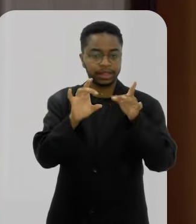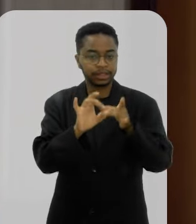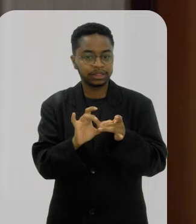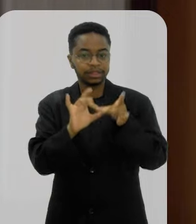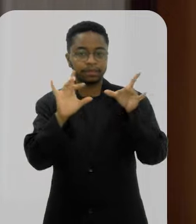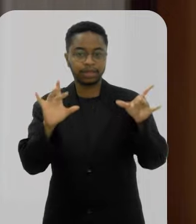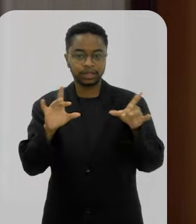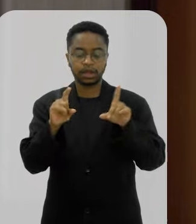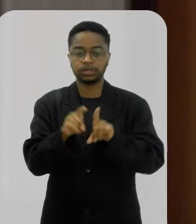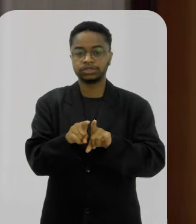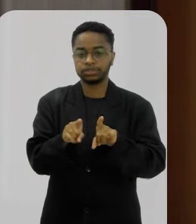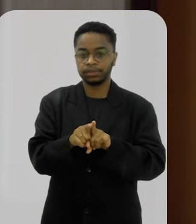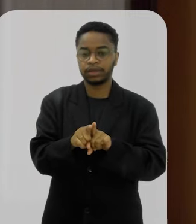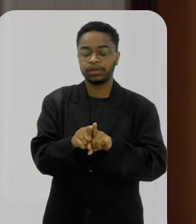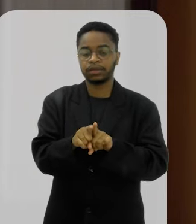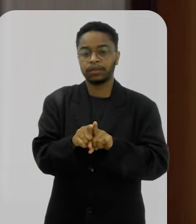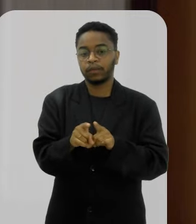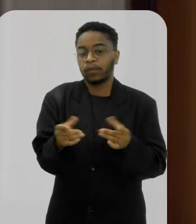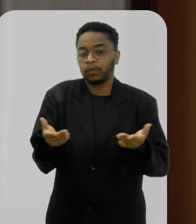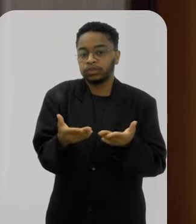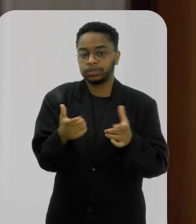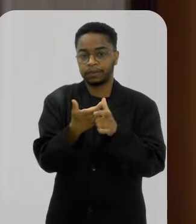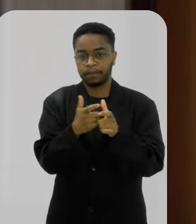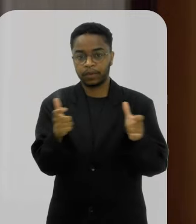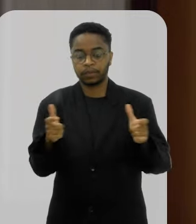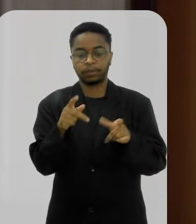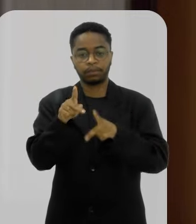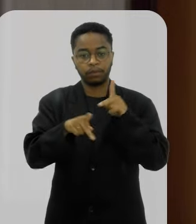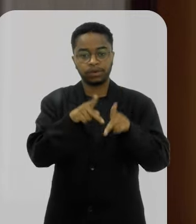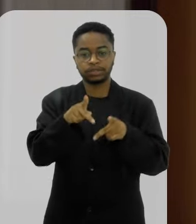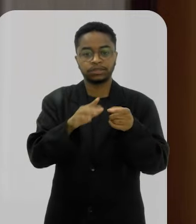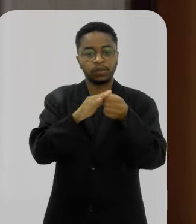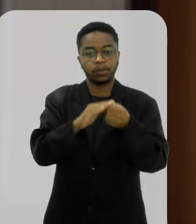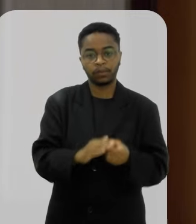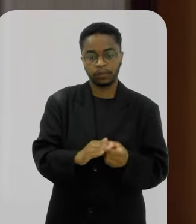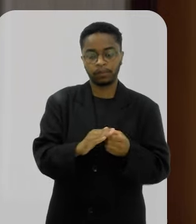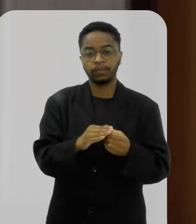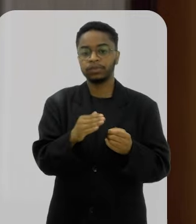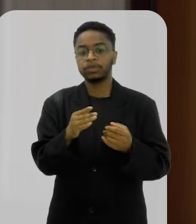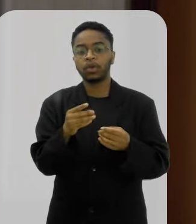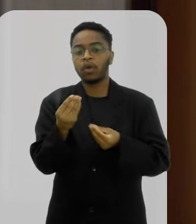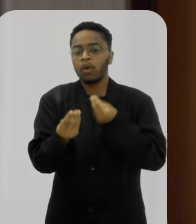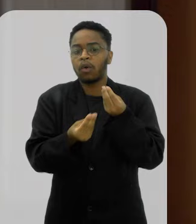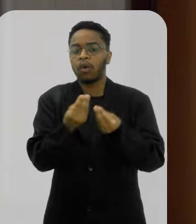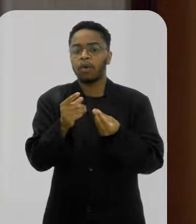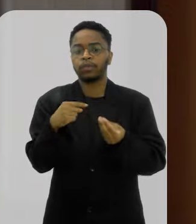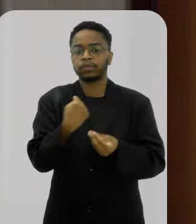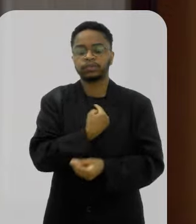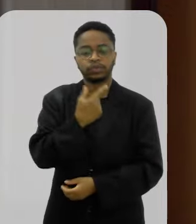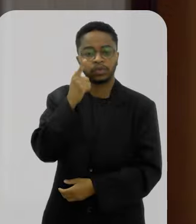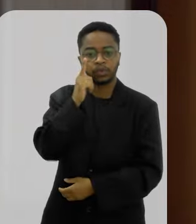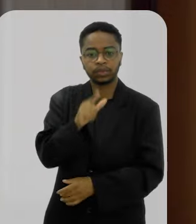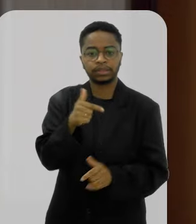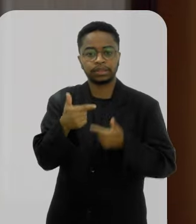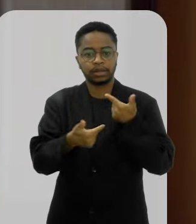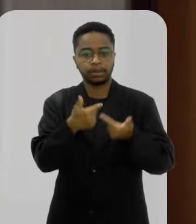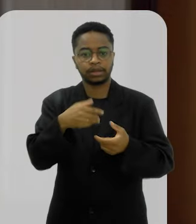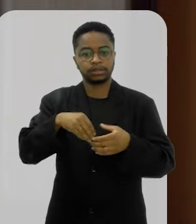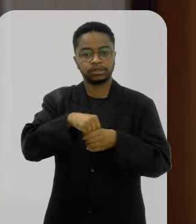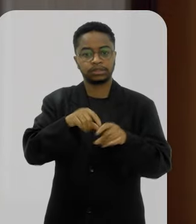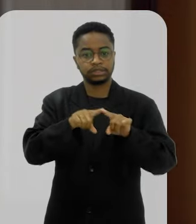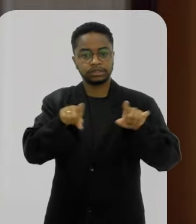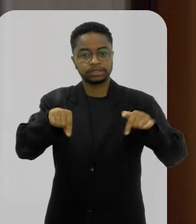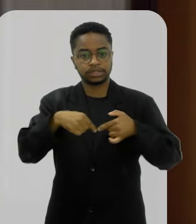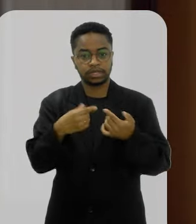e a liberdade, né, e até hoje grande parte da população é oprimida, como nós vamos trabalhar isso